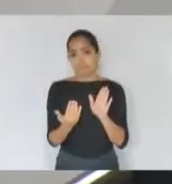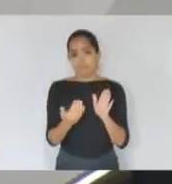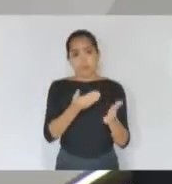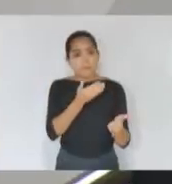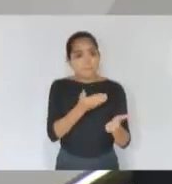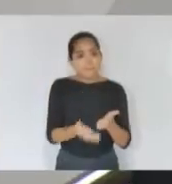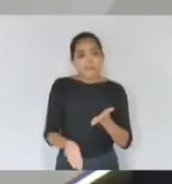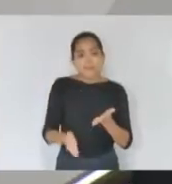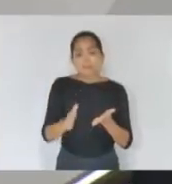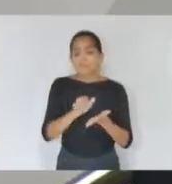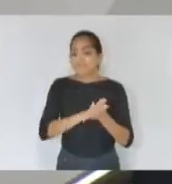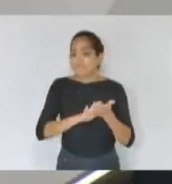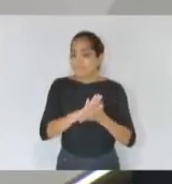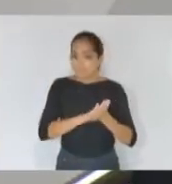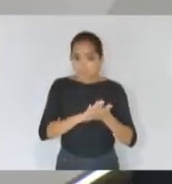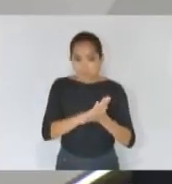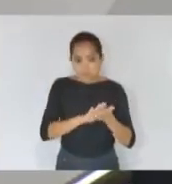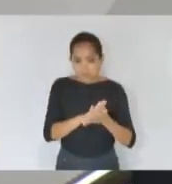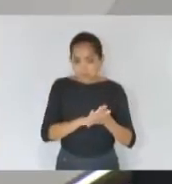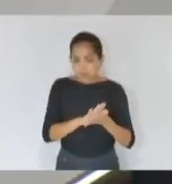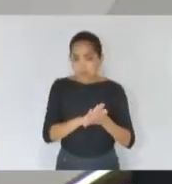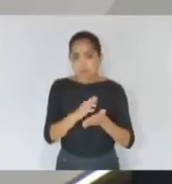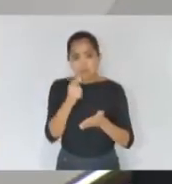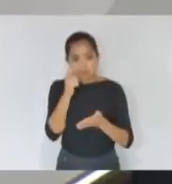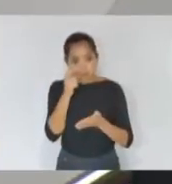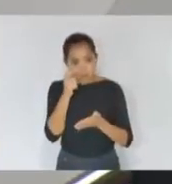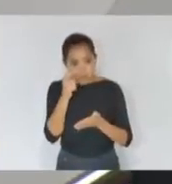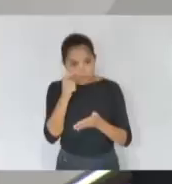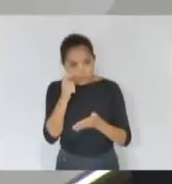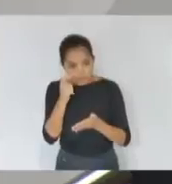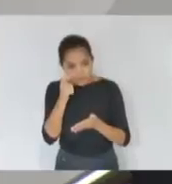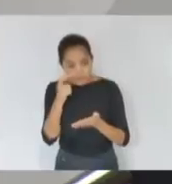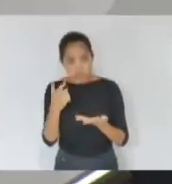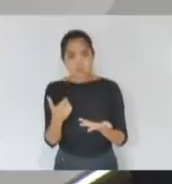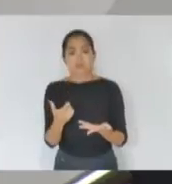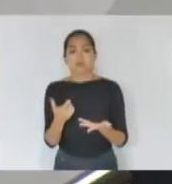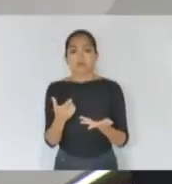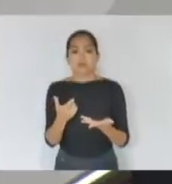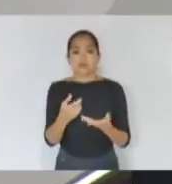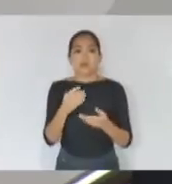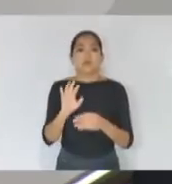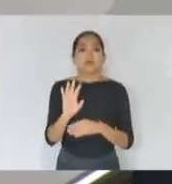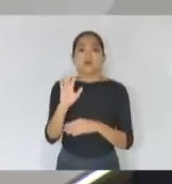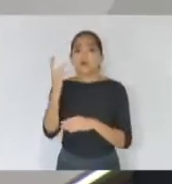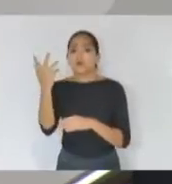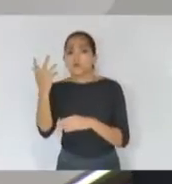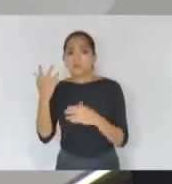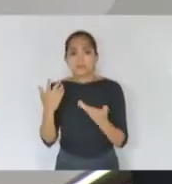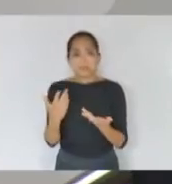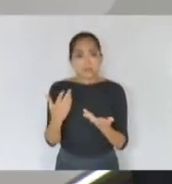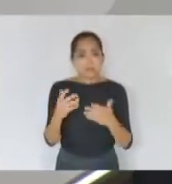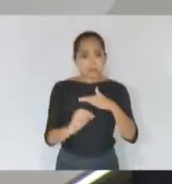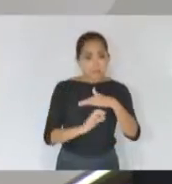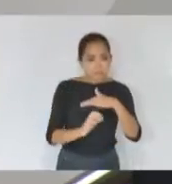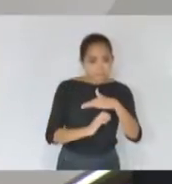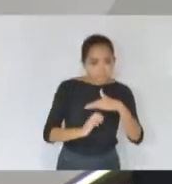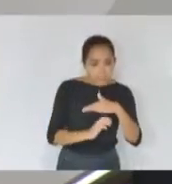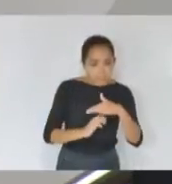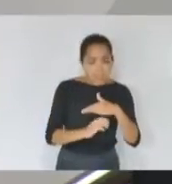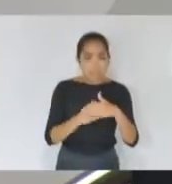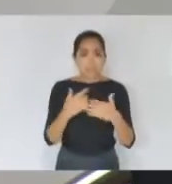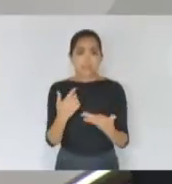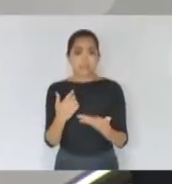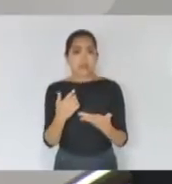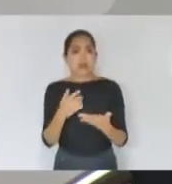absolutamente nada. Nós estamos acompanhando a questão da Jorge Lacerda, nós estamos acompanhando a questão da empresa GDC, nós estamos